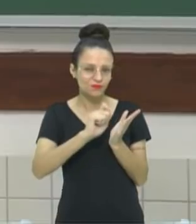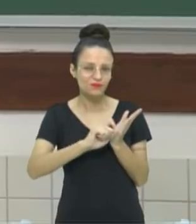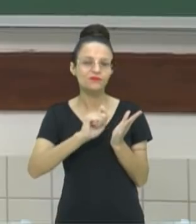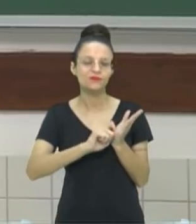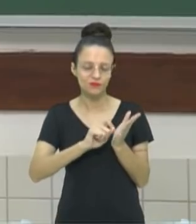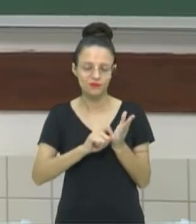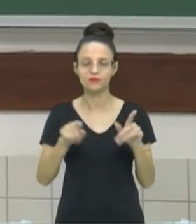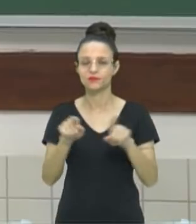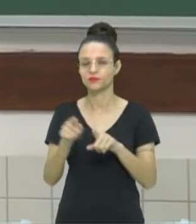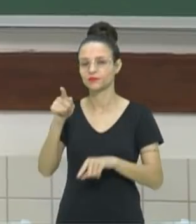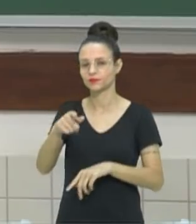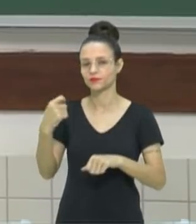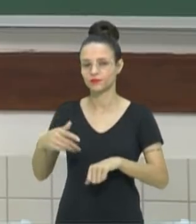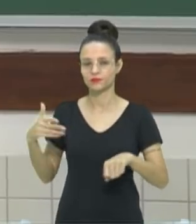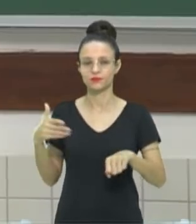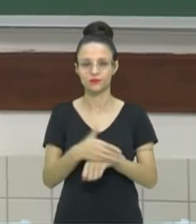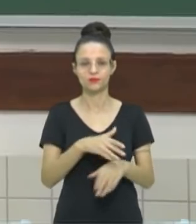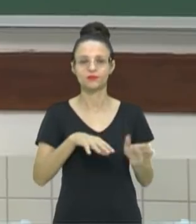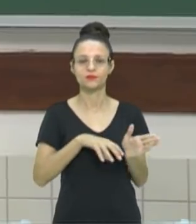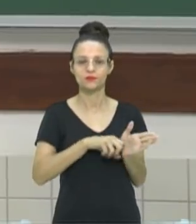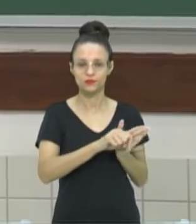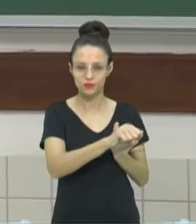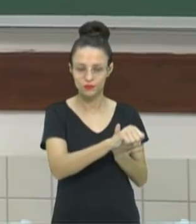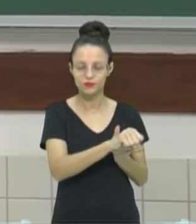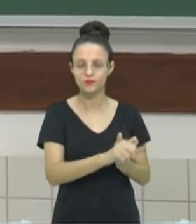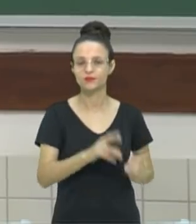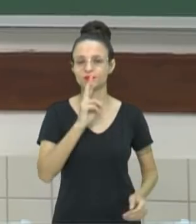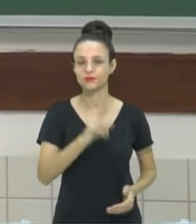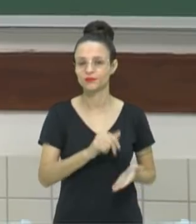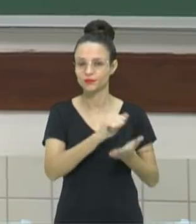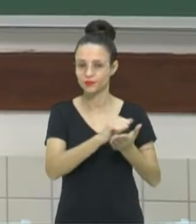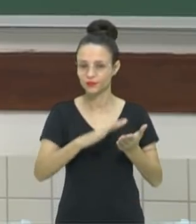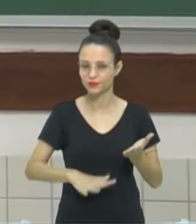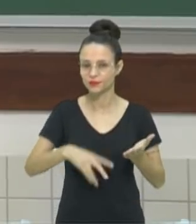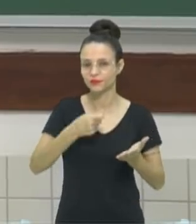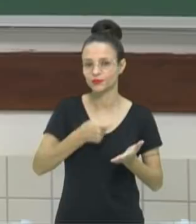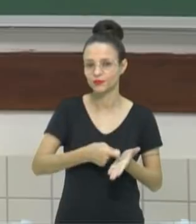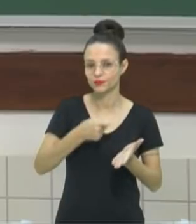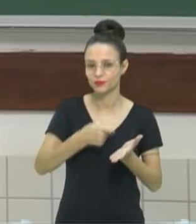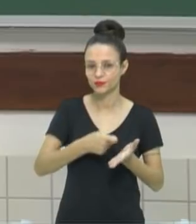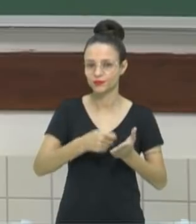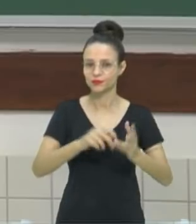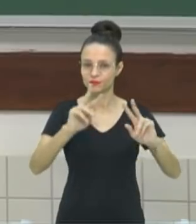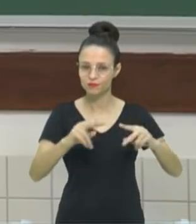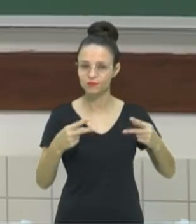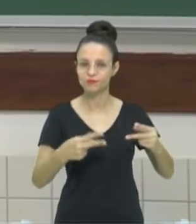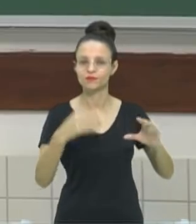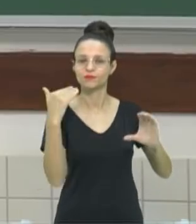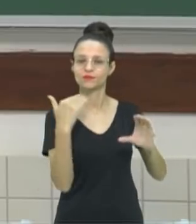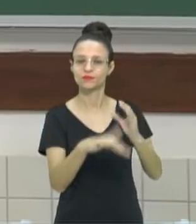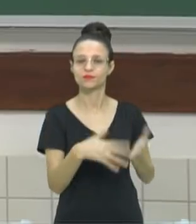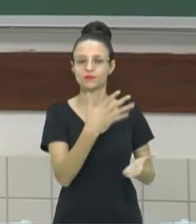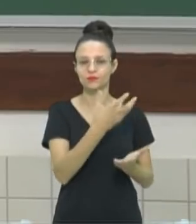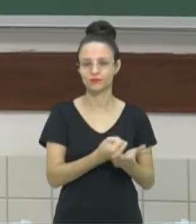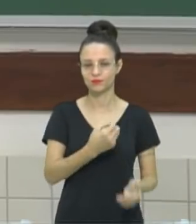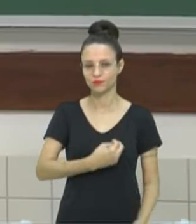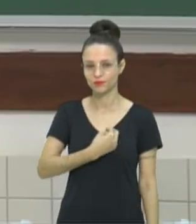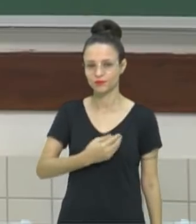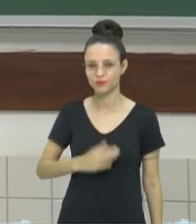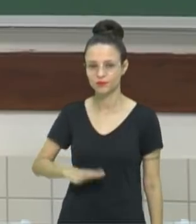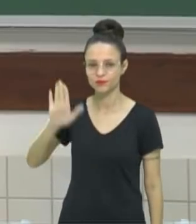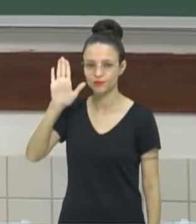atividades. Acessar o CLES e fazer atividade obrigatória, enviar para o registro da presença de